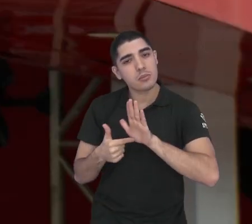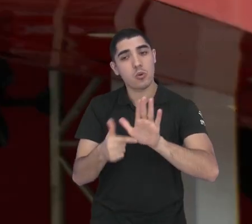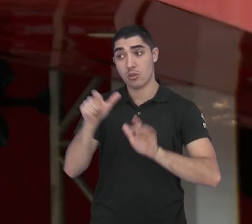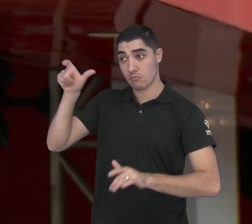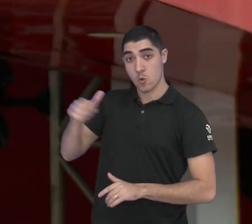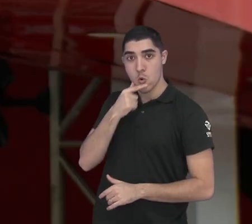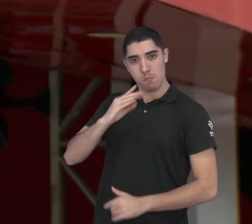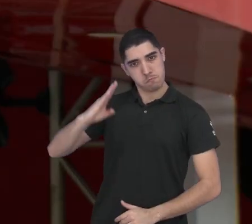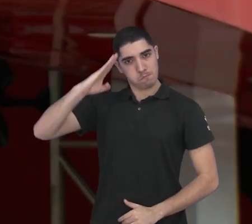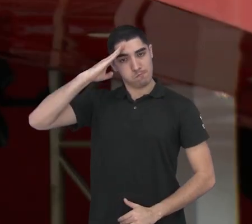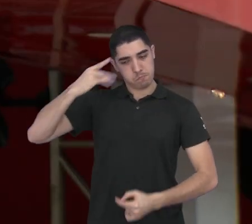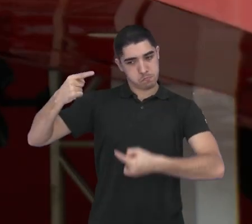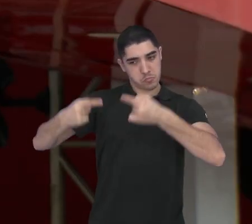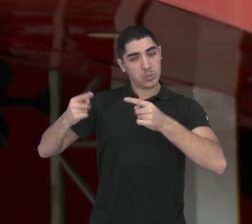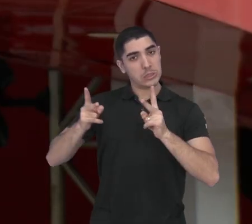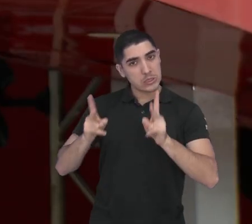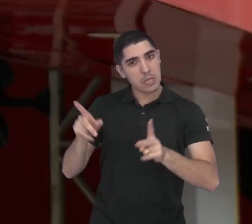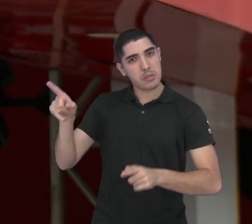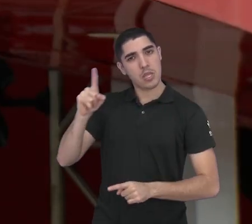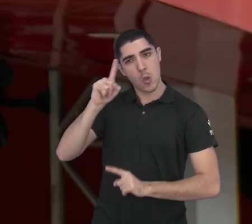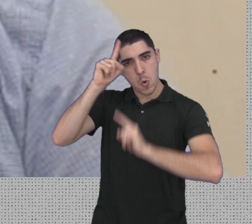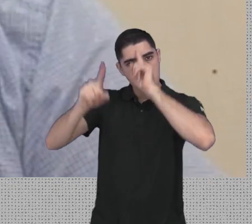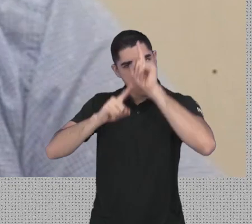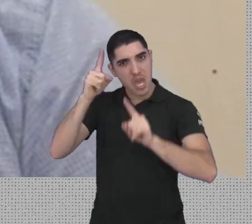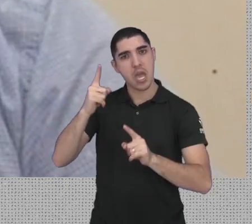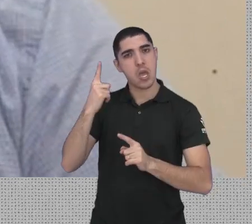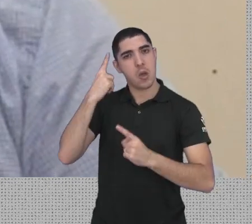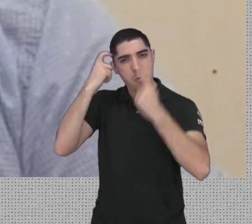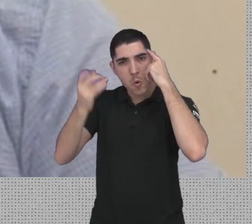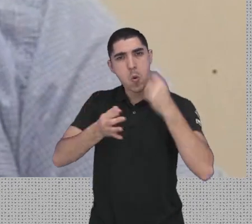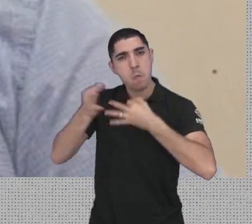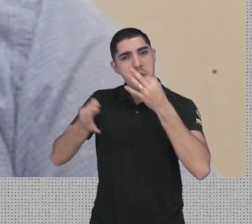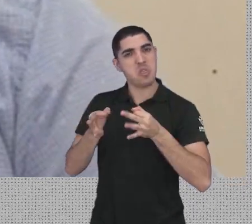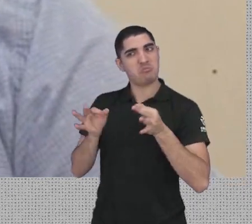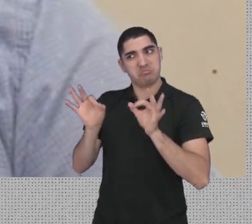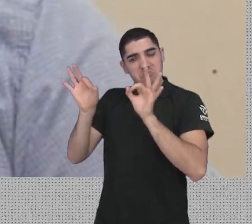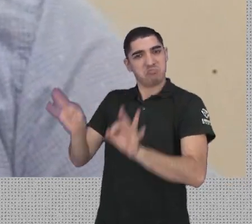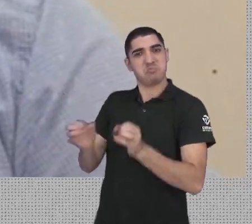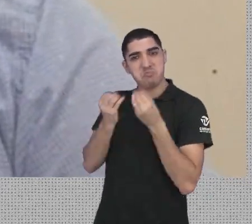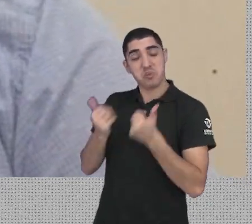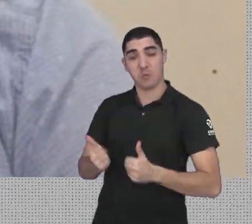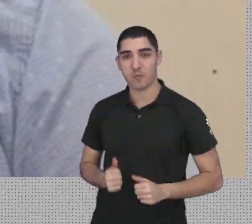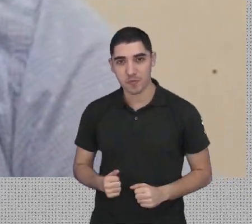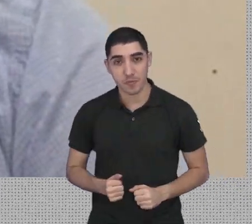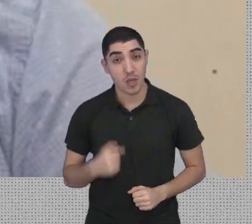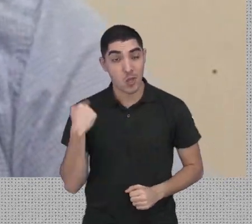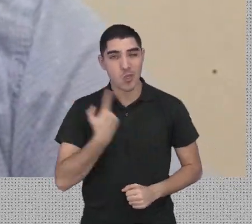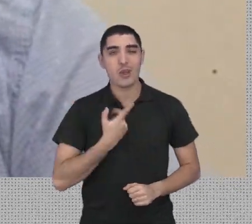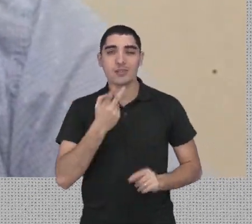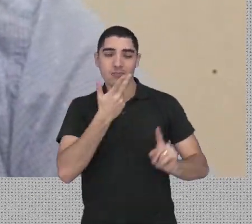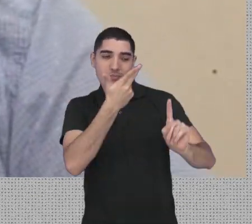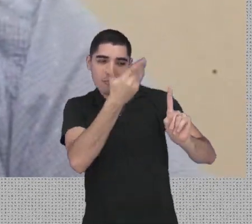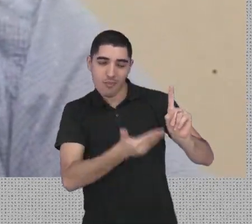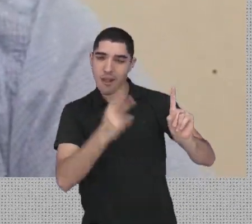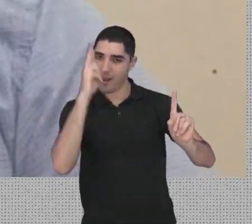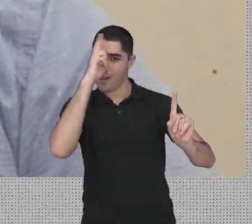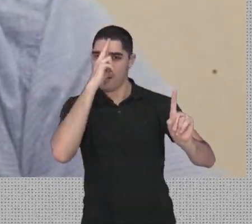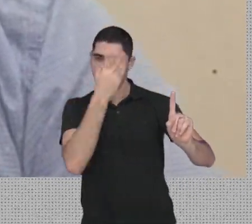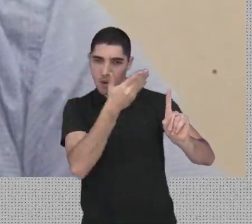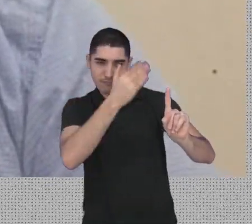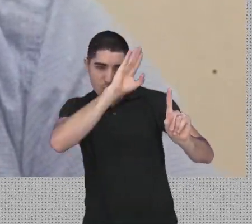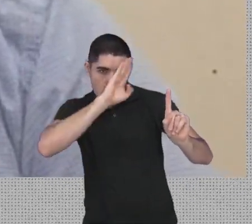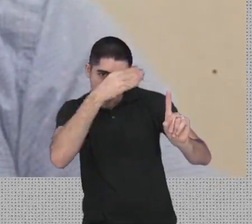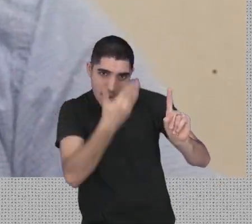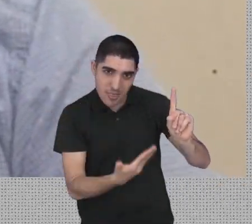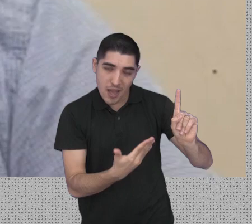e político guiado por fortes ideais. Então, quando nós escolhemos lembrar desse personagem, nós